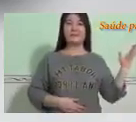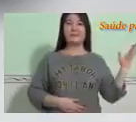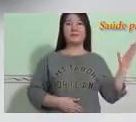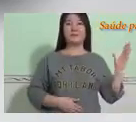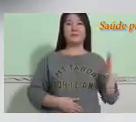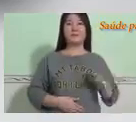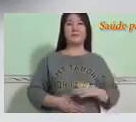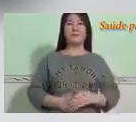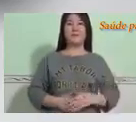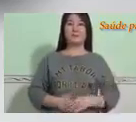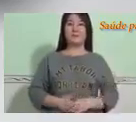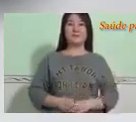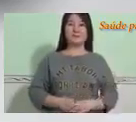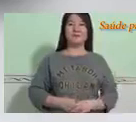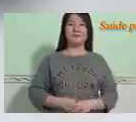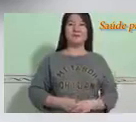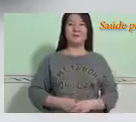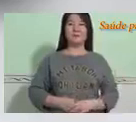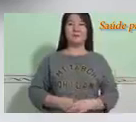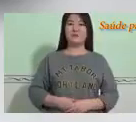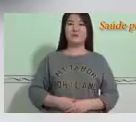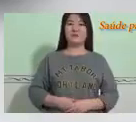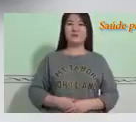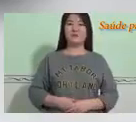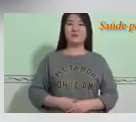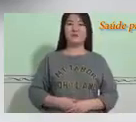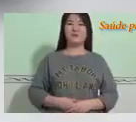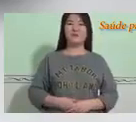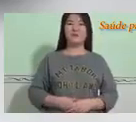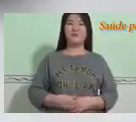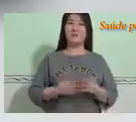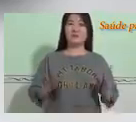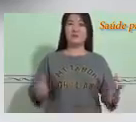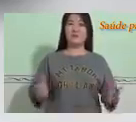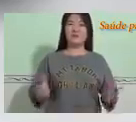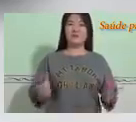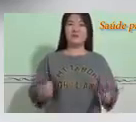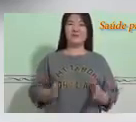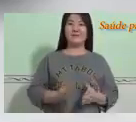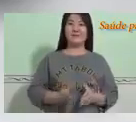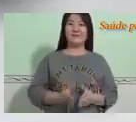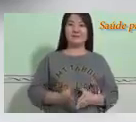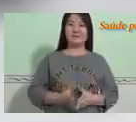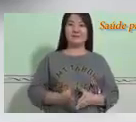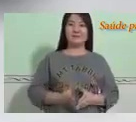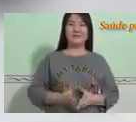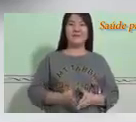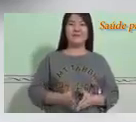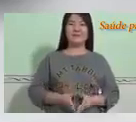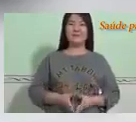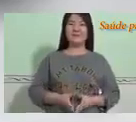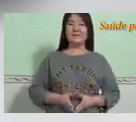para a sua realização de nebulização com soro fisiológico, para aliviar a congestão